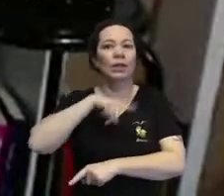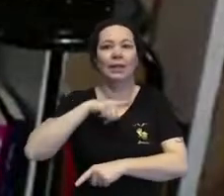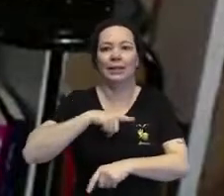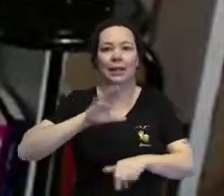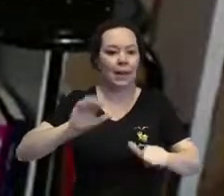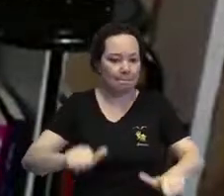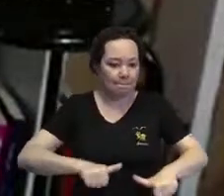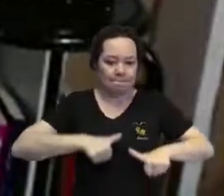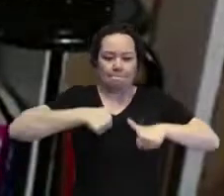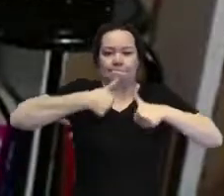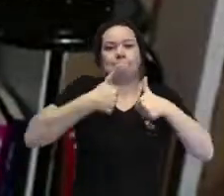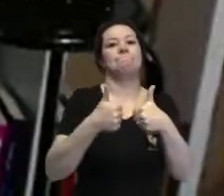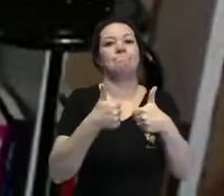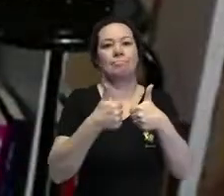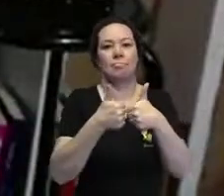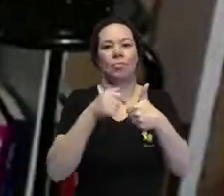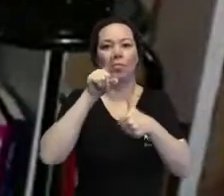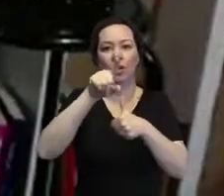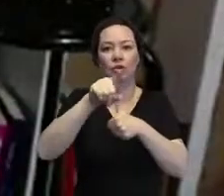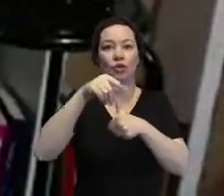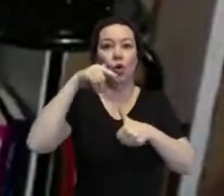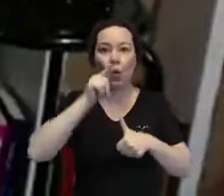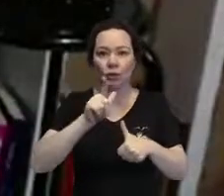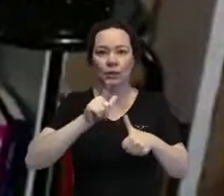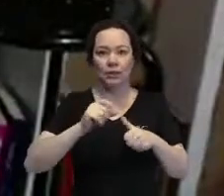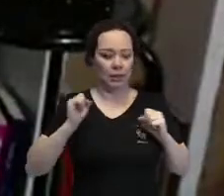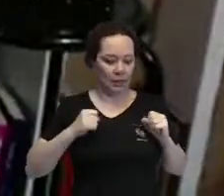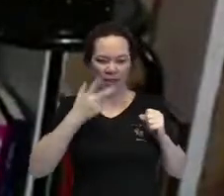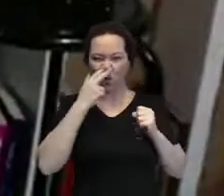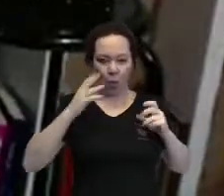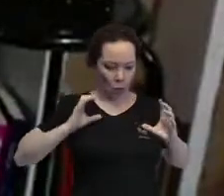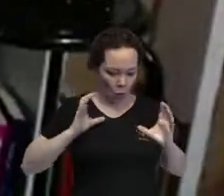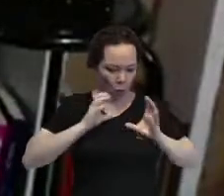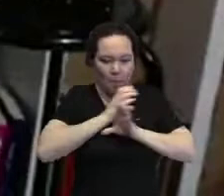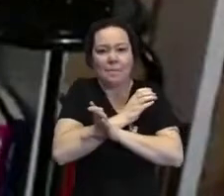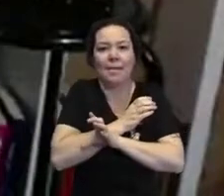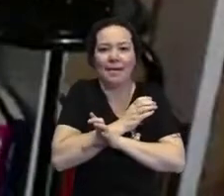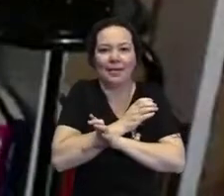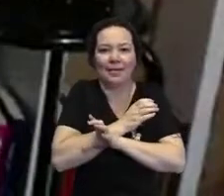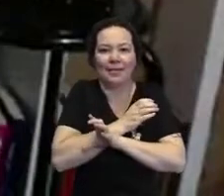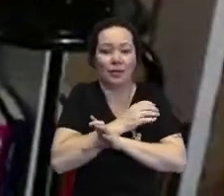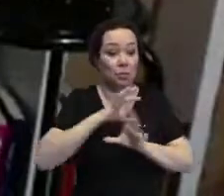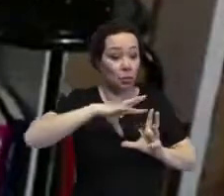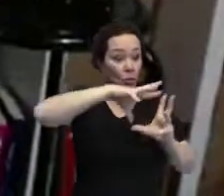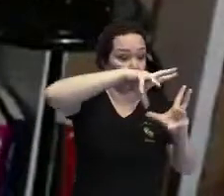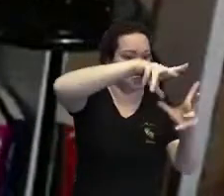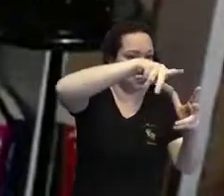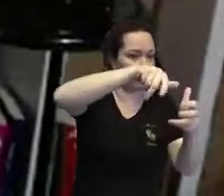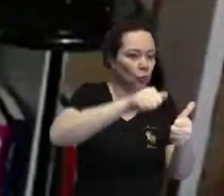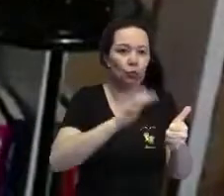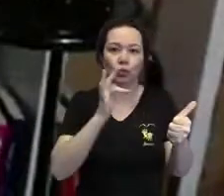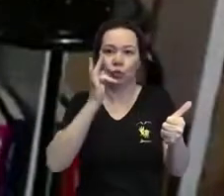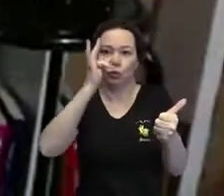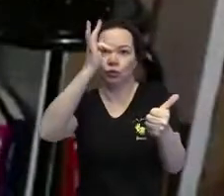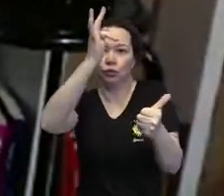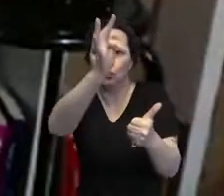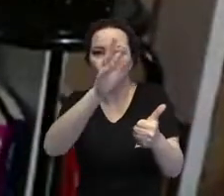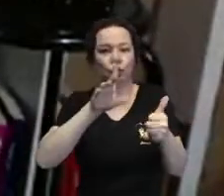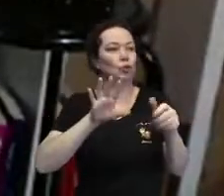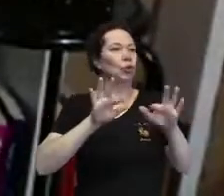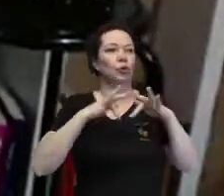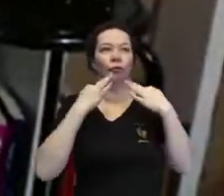êxito, para que você seja mais completo, para que o mundo que lhe espera, o que espera os seus